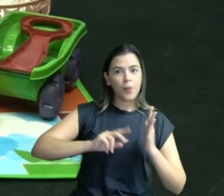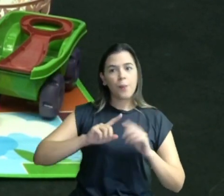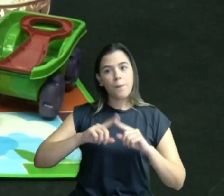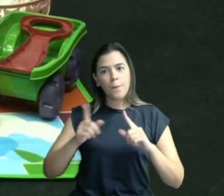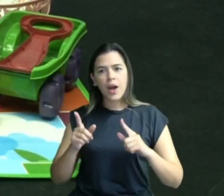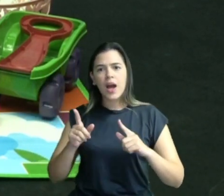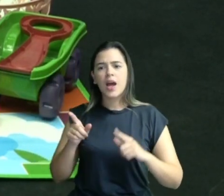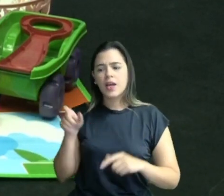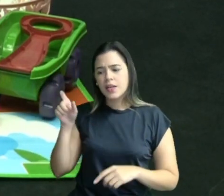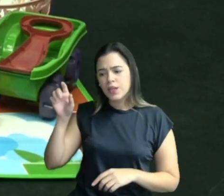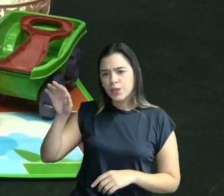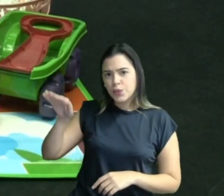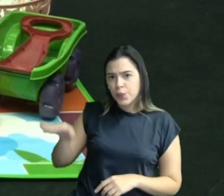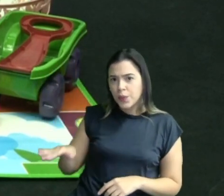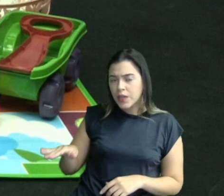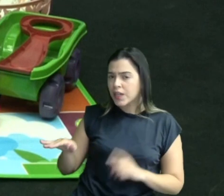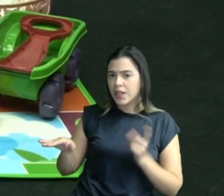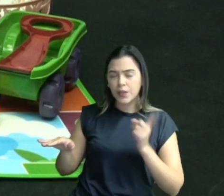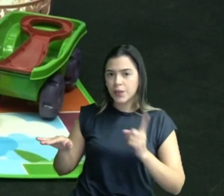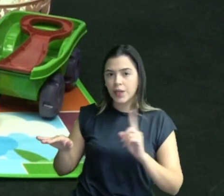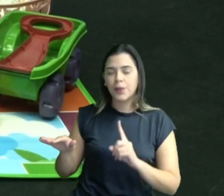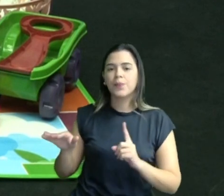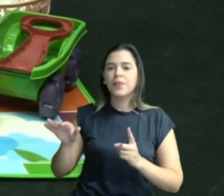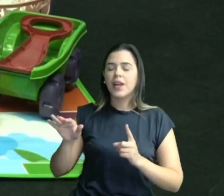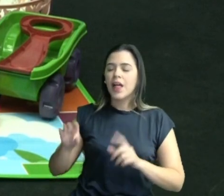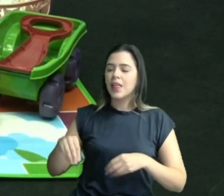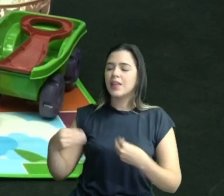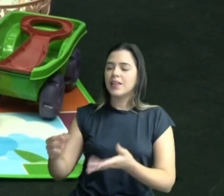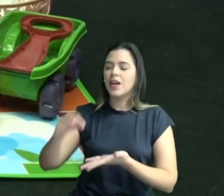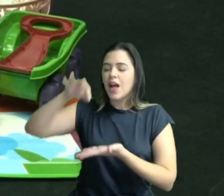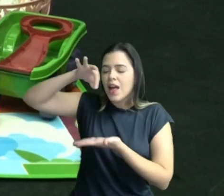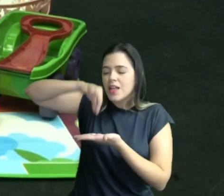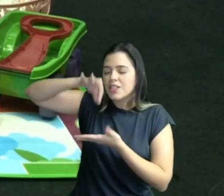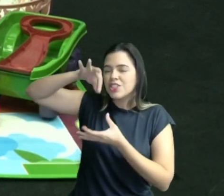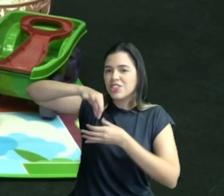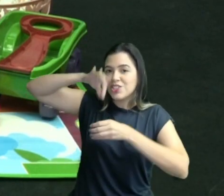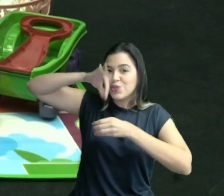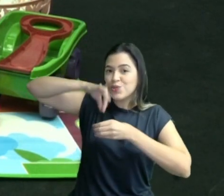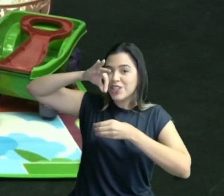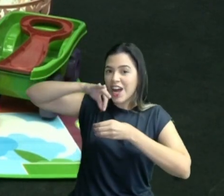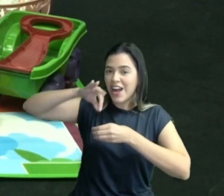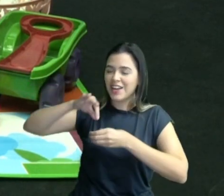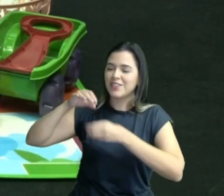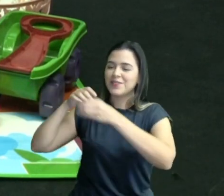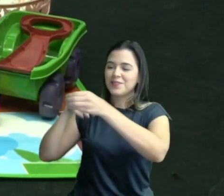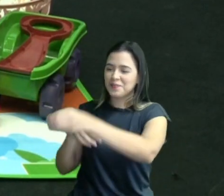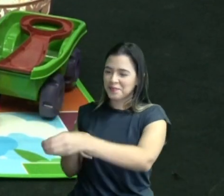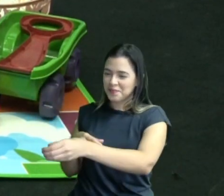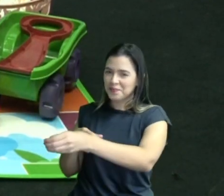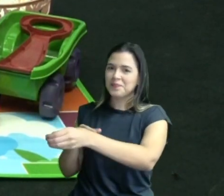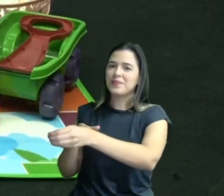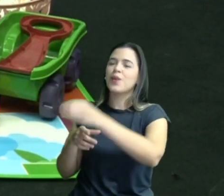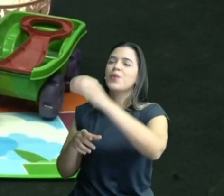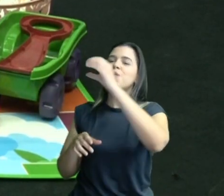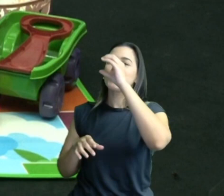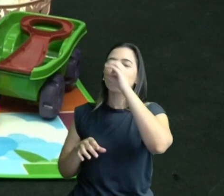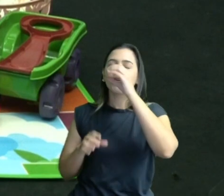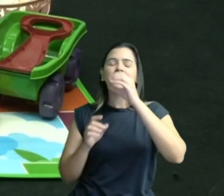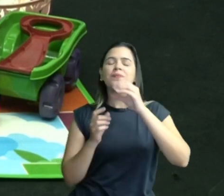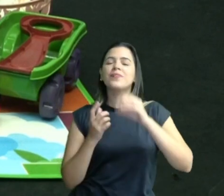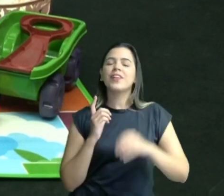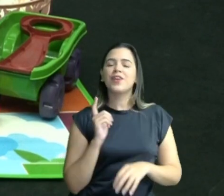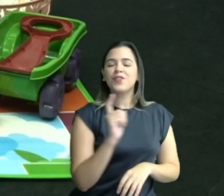cursinho servir um chá o carteiro que tomou o bullying inteirinho e seguiu seu caminho